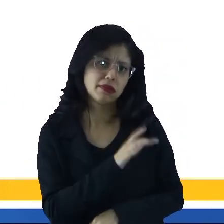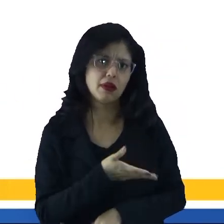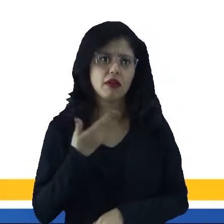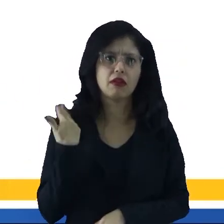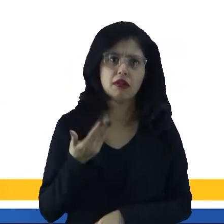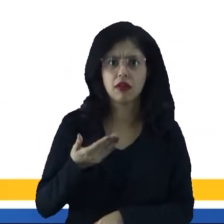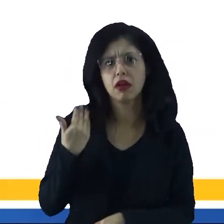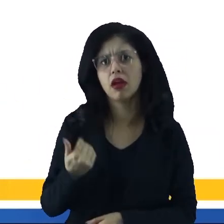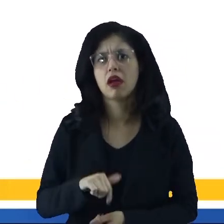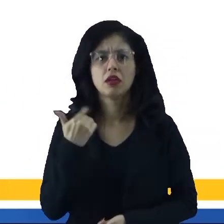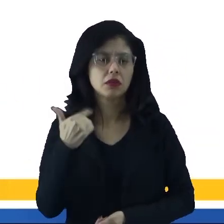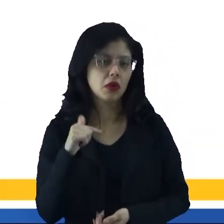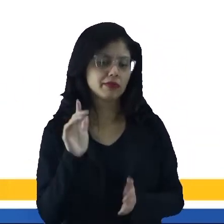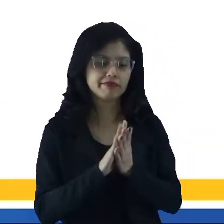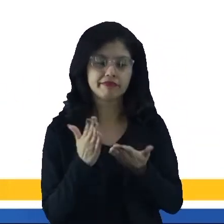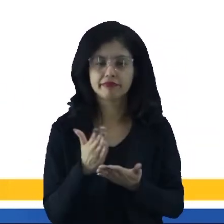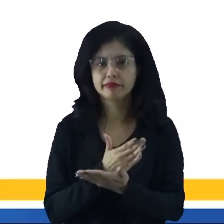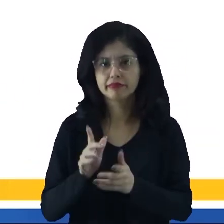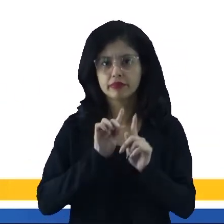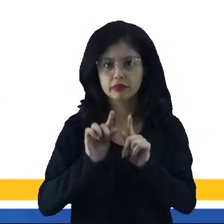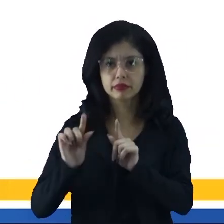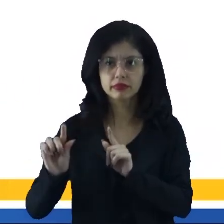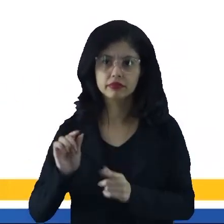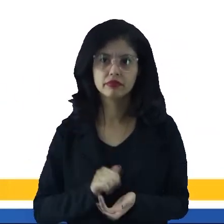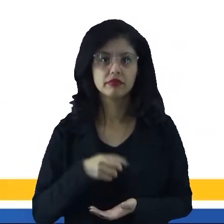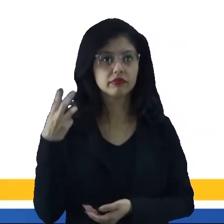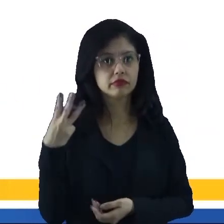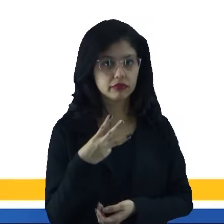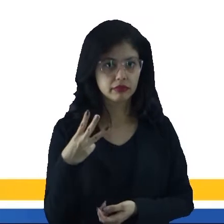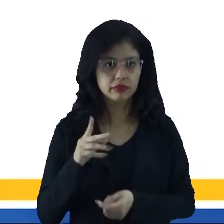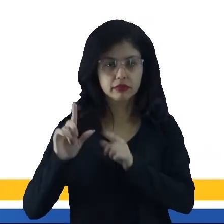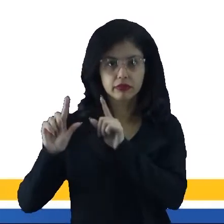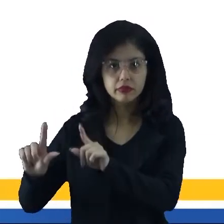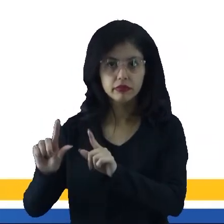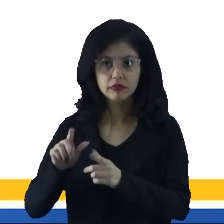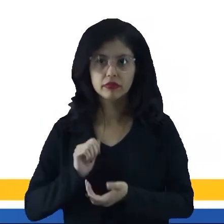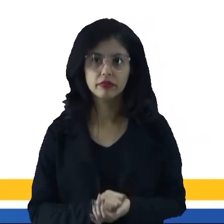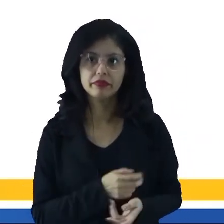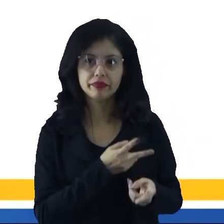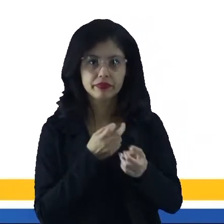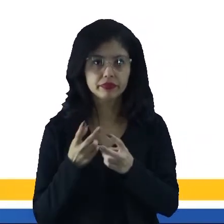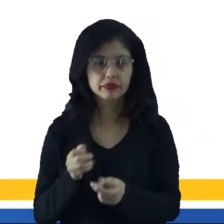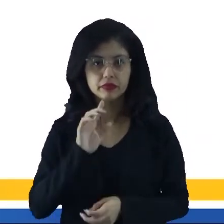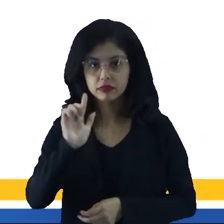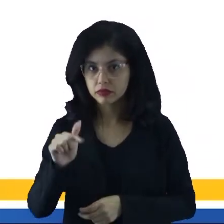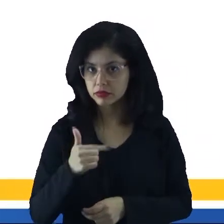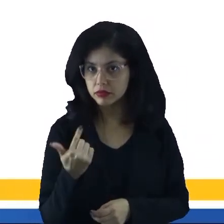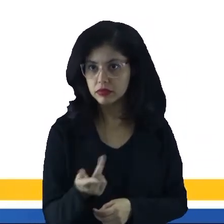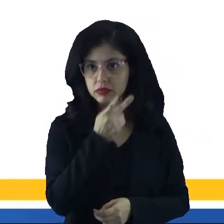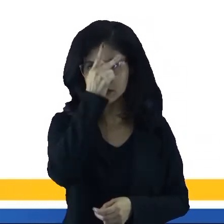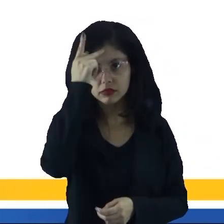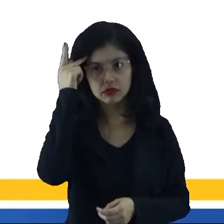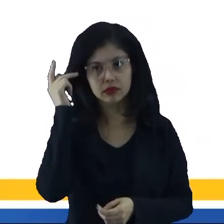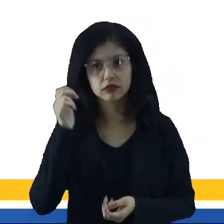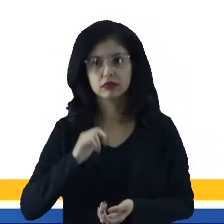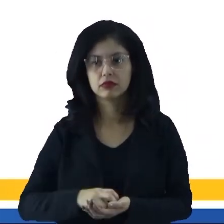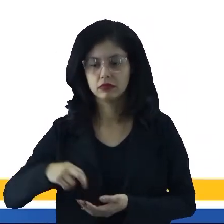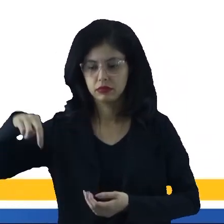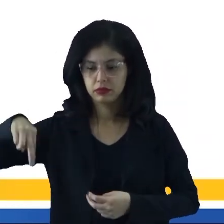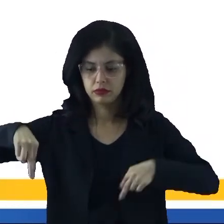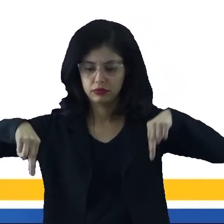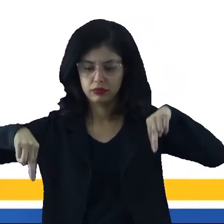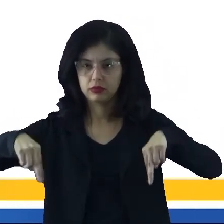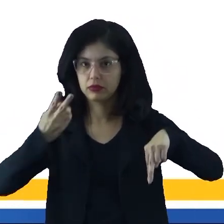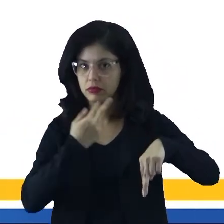gibi. Já no terceiro quadrinho, a gente já consegue observar já outra pessoa ao lado do garotinho. A gente dá a entender